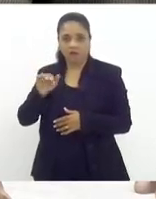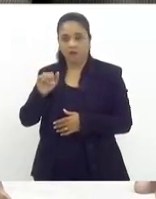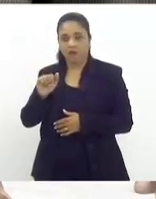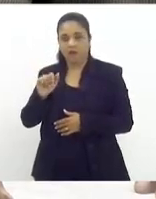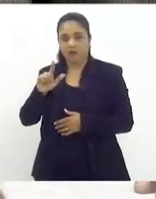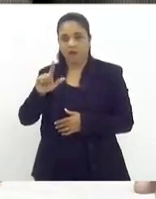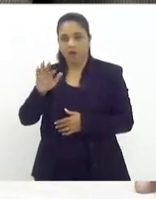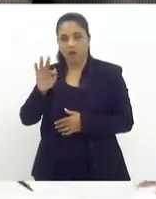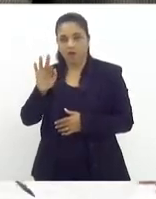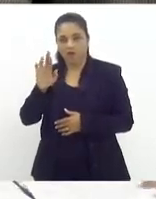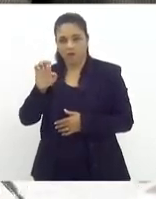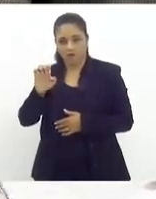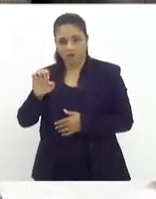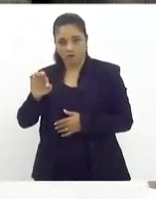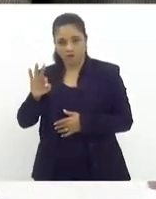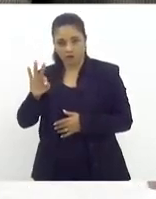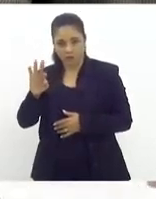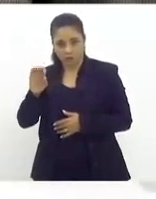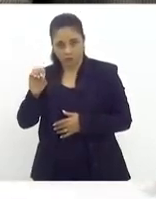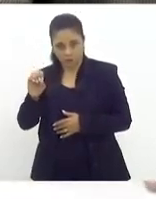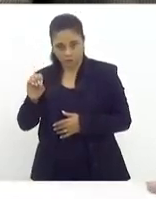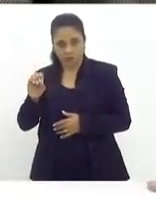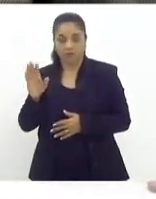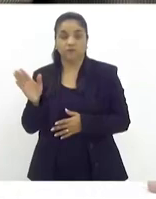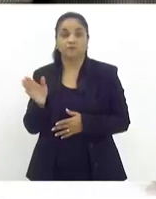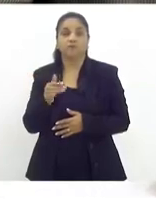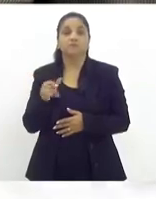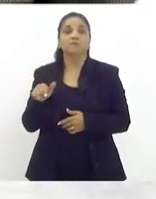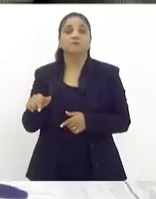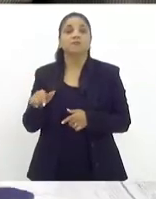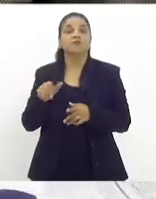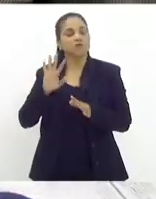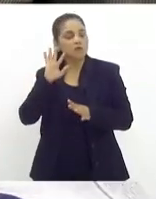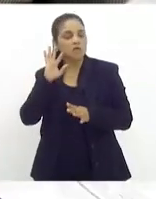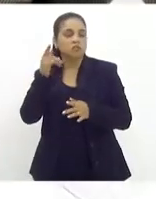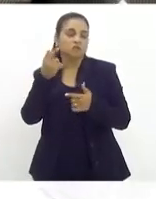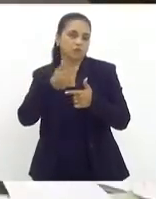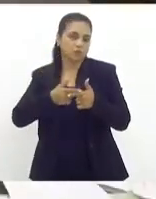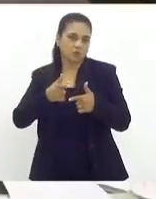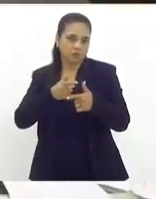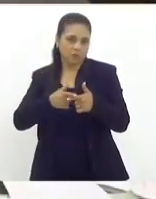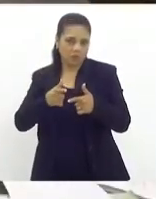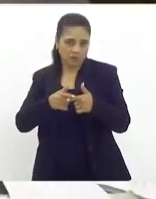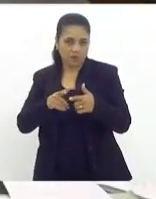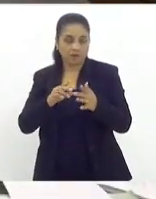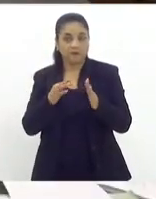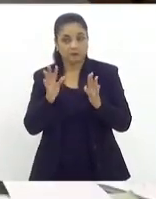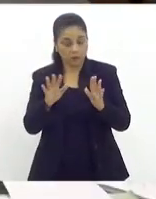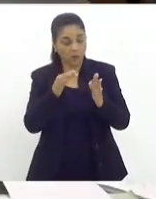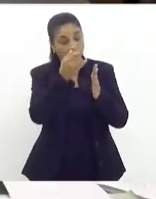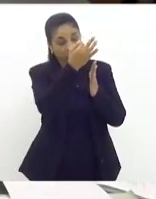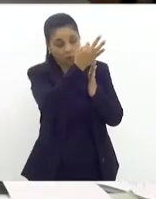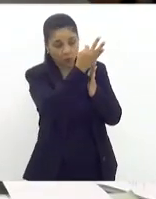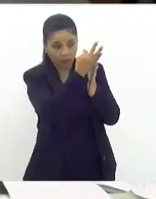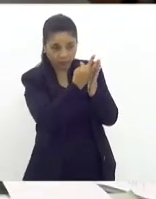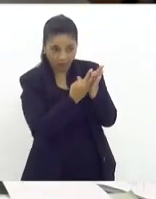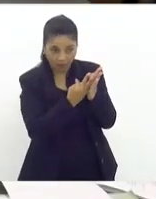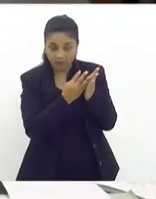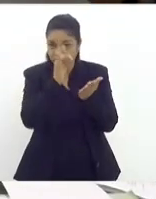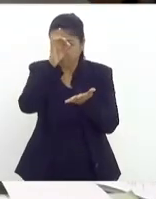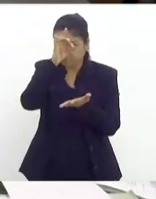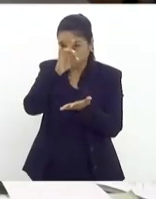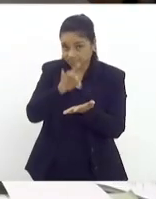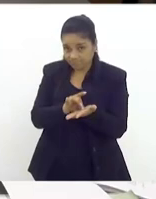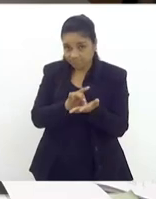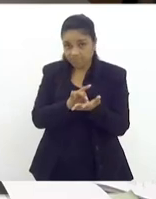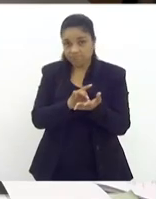Lagoa de Piratininga, e esse assunto foi, de certa forma, resolvido. Não, e, de certa forma, o texto que passa a valer com